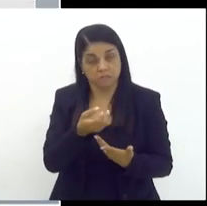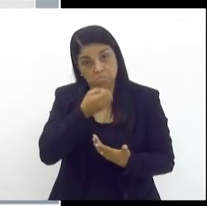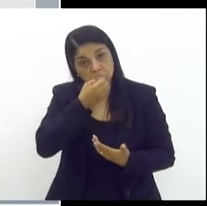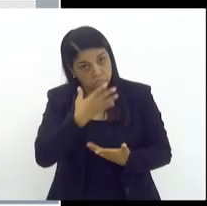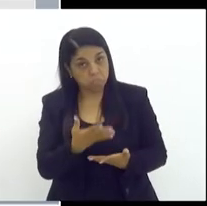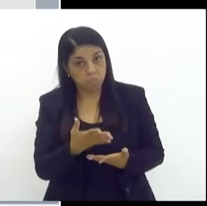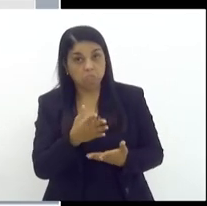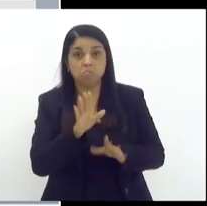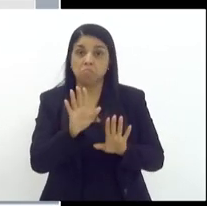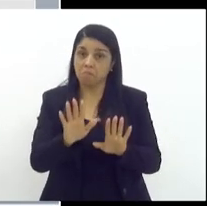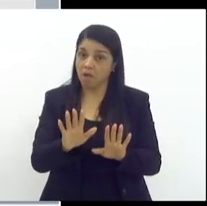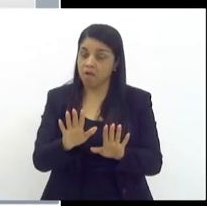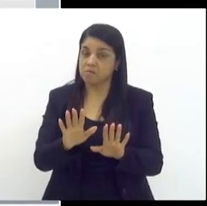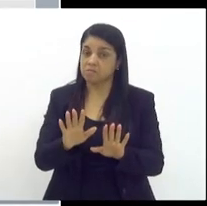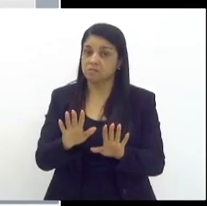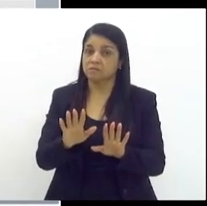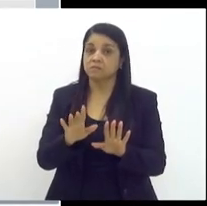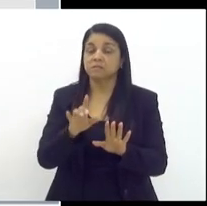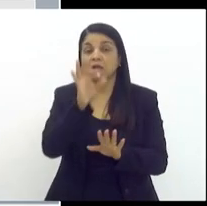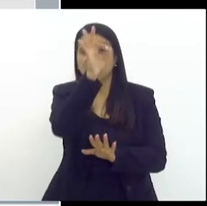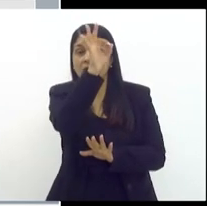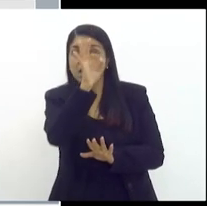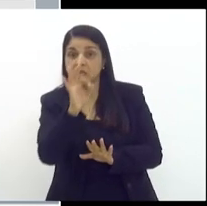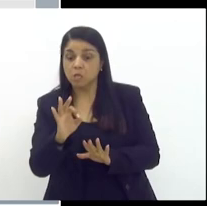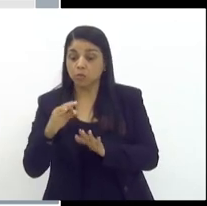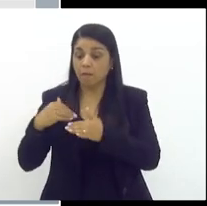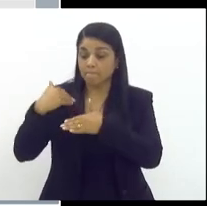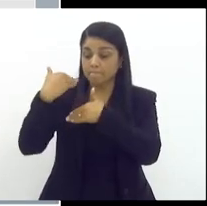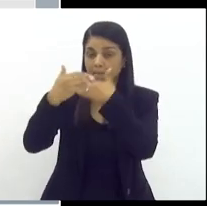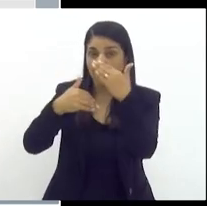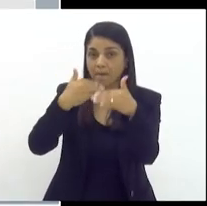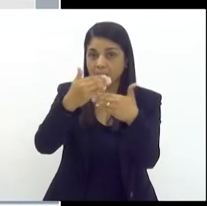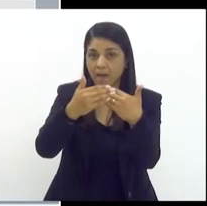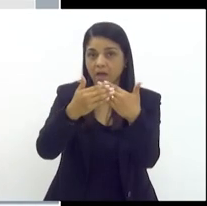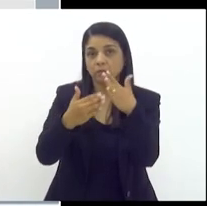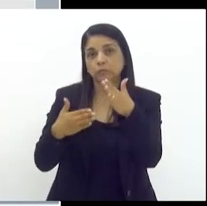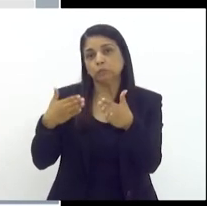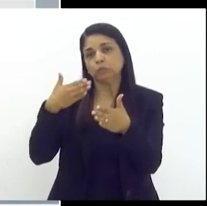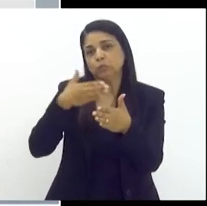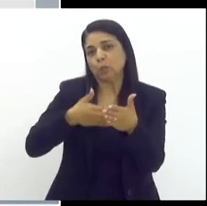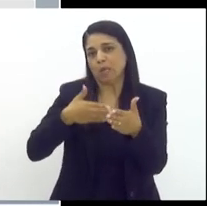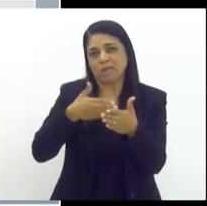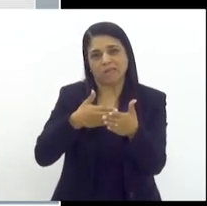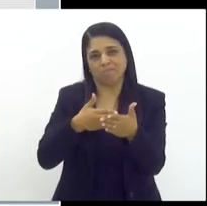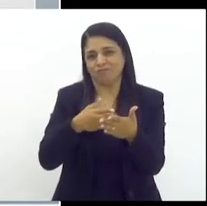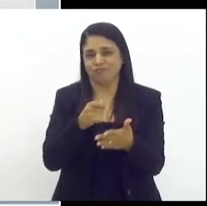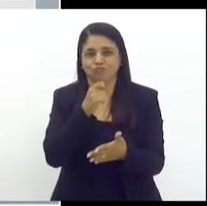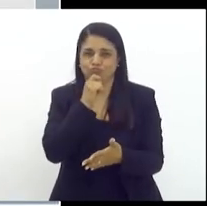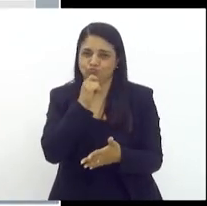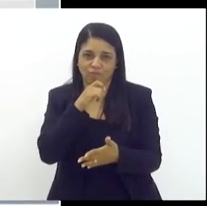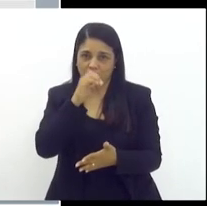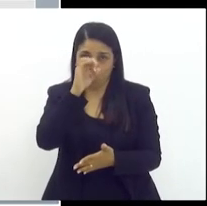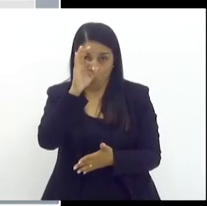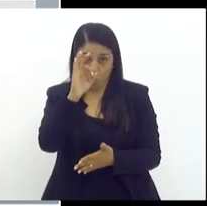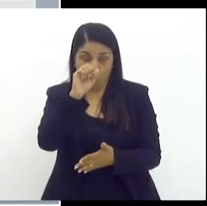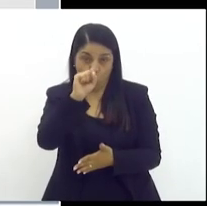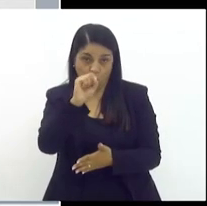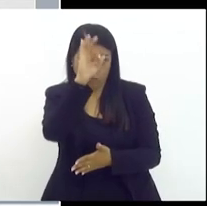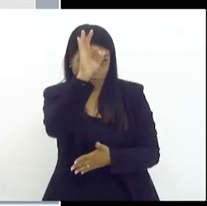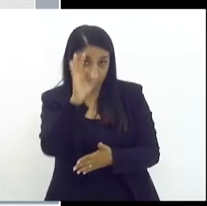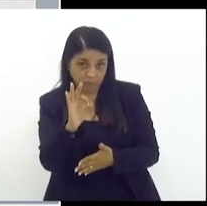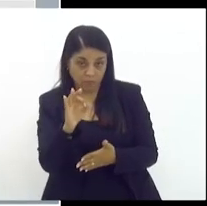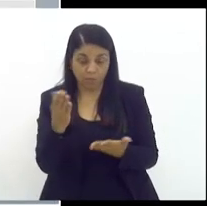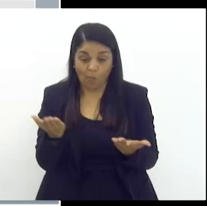que a gente na alíquota progressiva não tivesse limitada oito pontos percentuais que alíquota definida